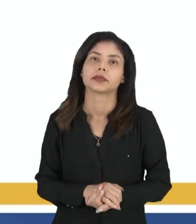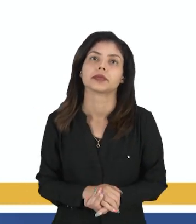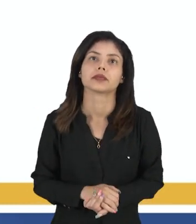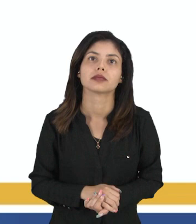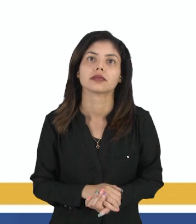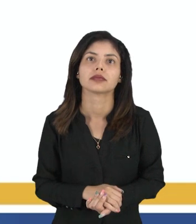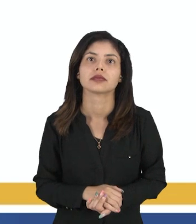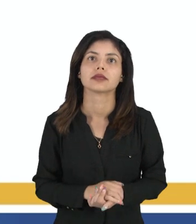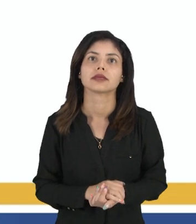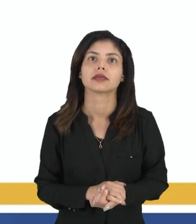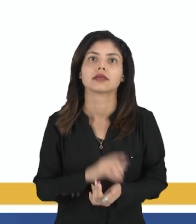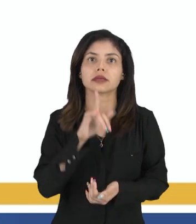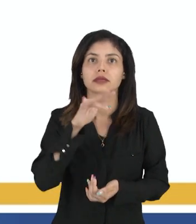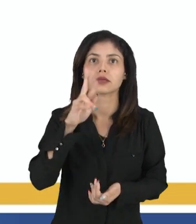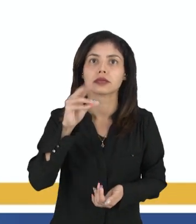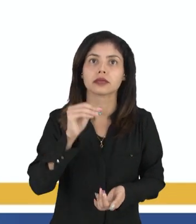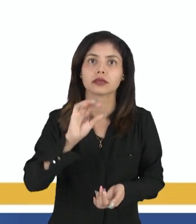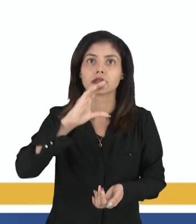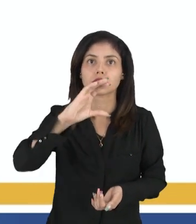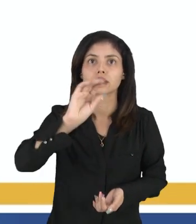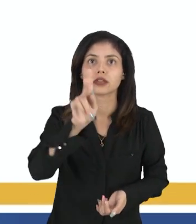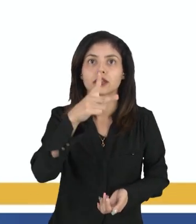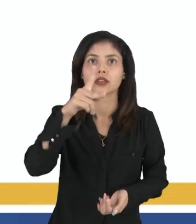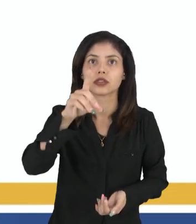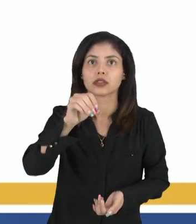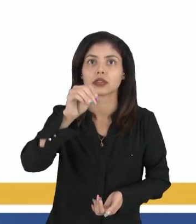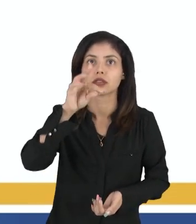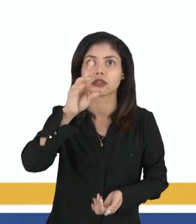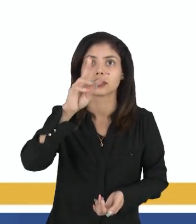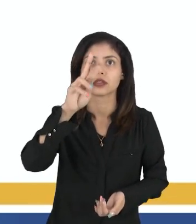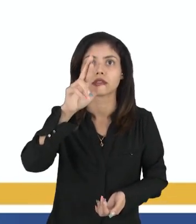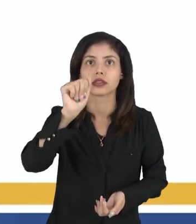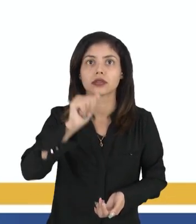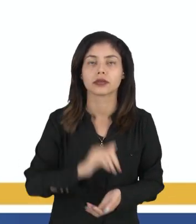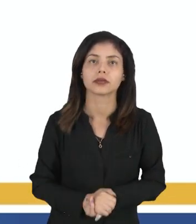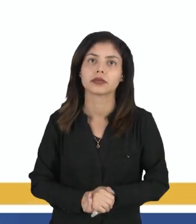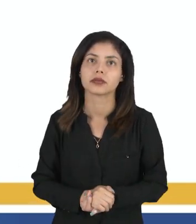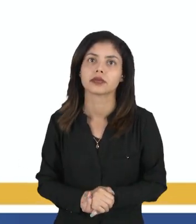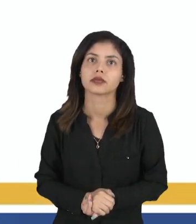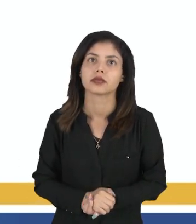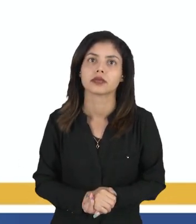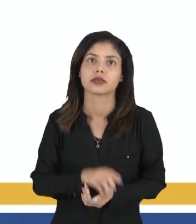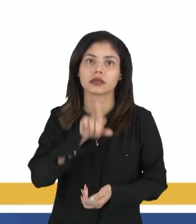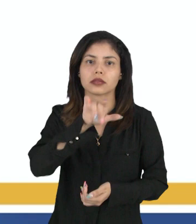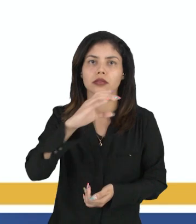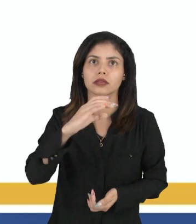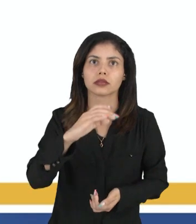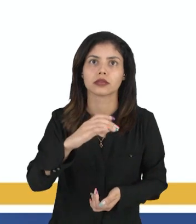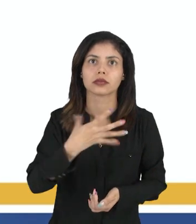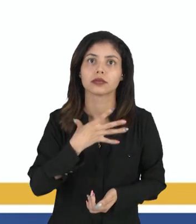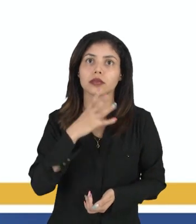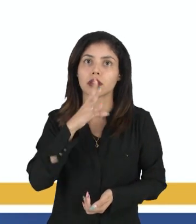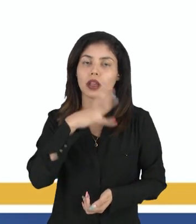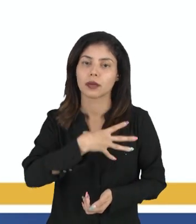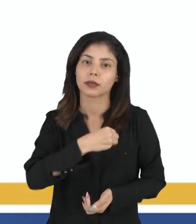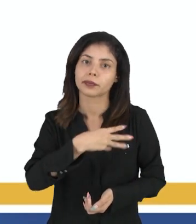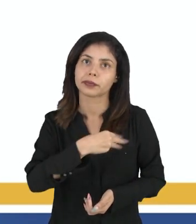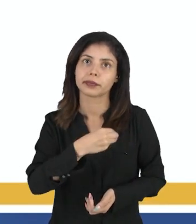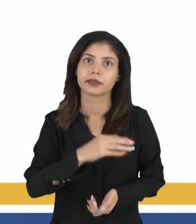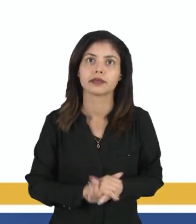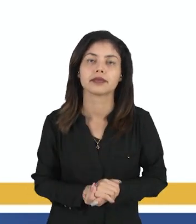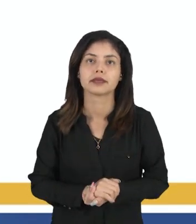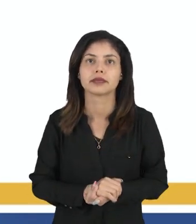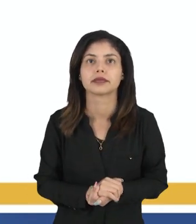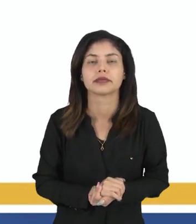Animalia, tá? Depois, qual é o nosso filo? É o filo dos cordados, né? Depois, qual é a nossa classe? É a classe